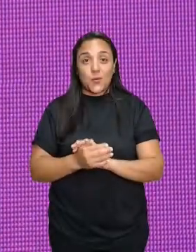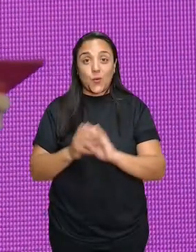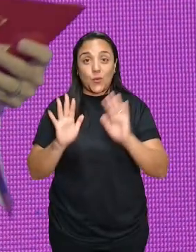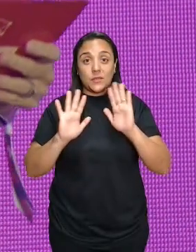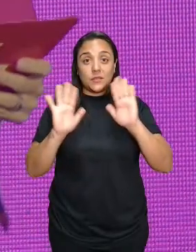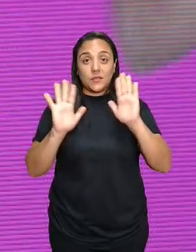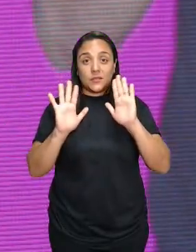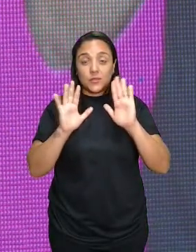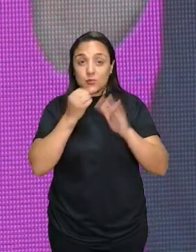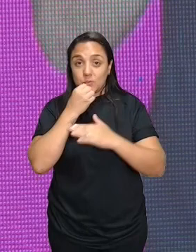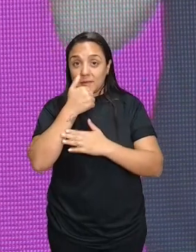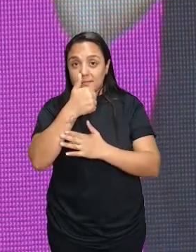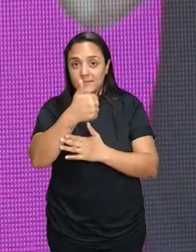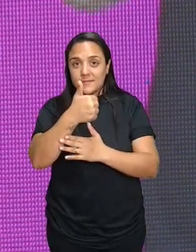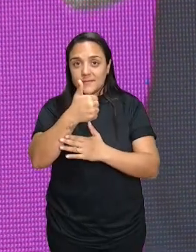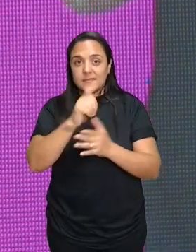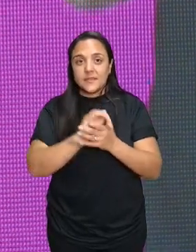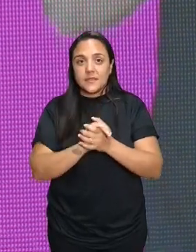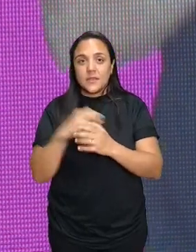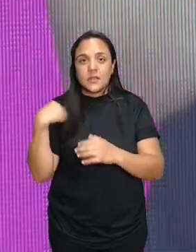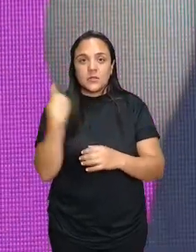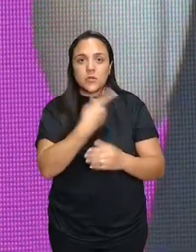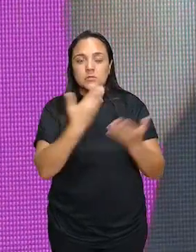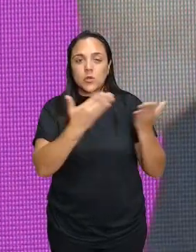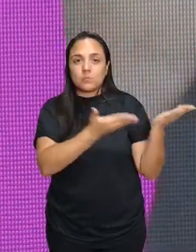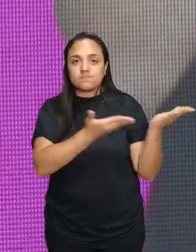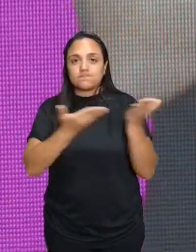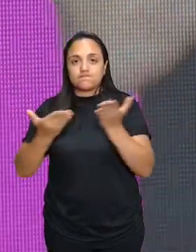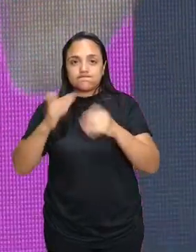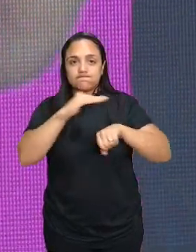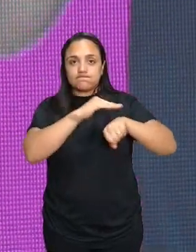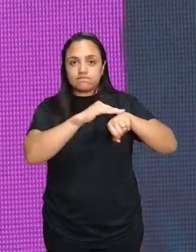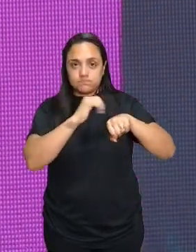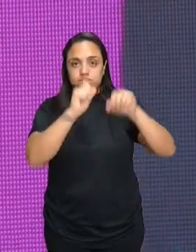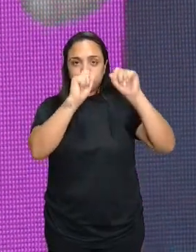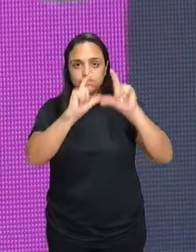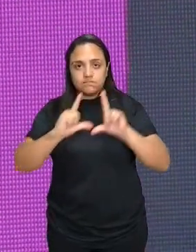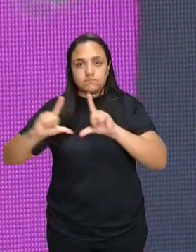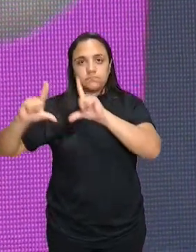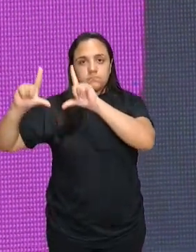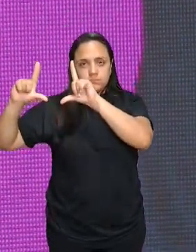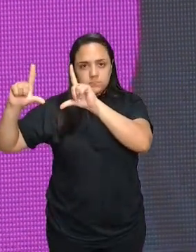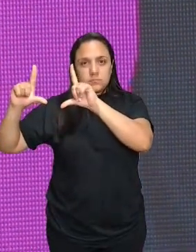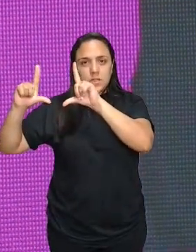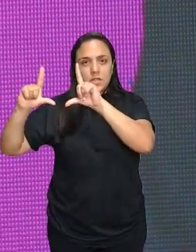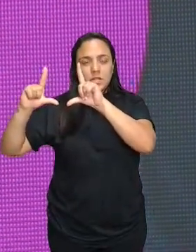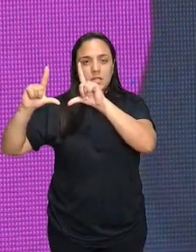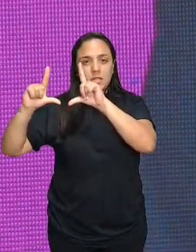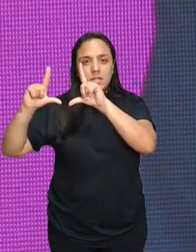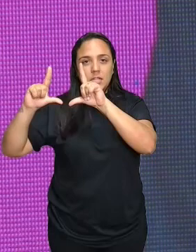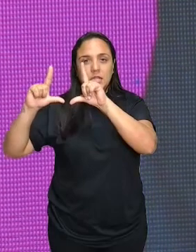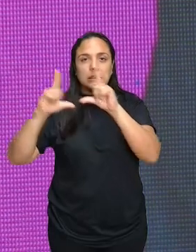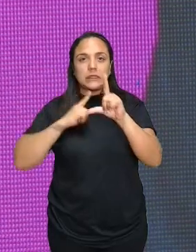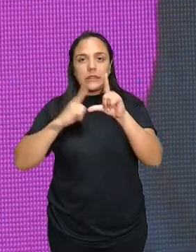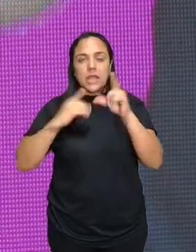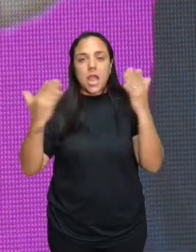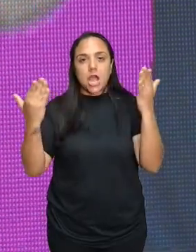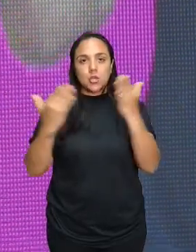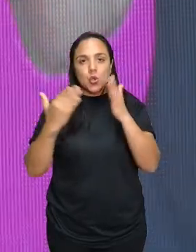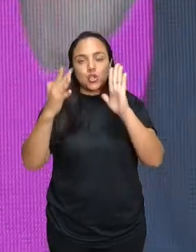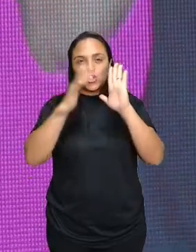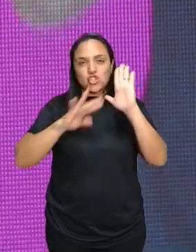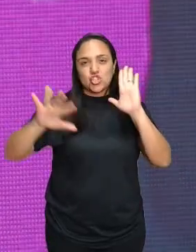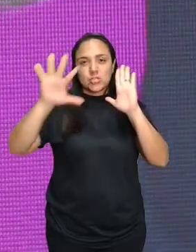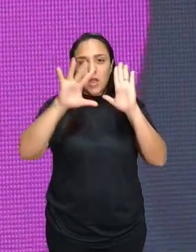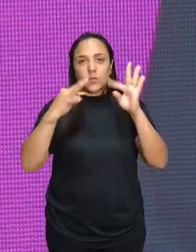Oi, gente, tudo bem? A gente vai chamar agora o painel Longevidade Digital, como a cultura analítica e as novas